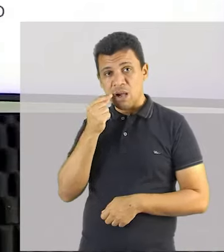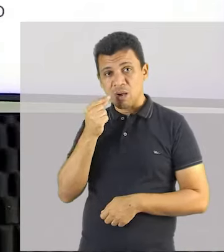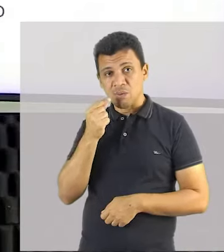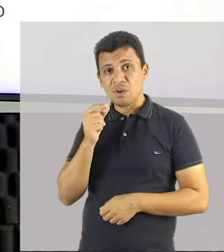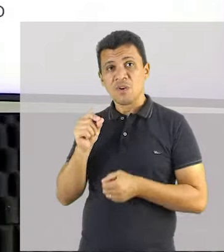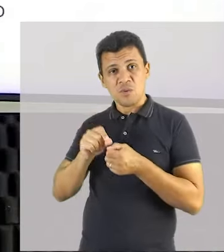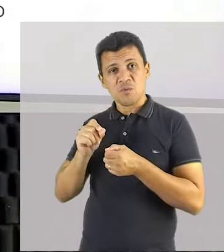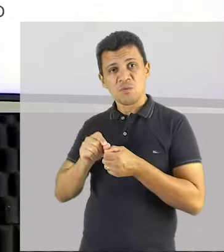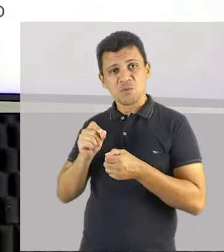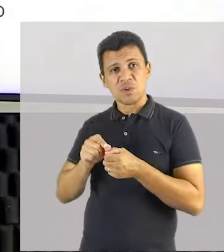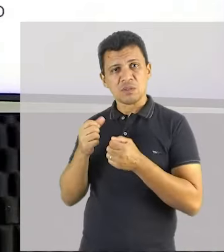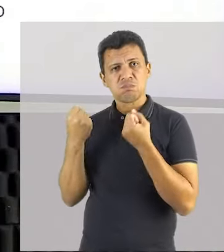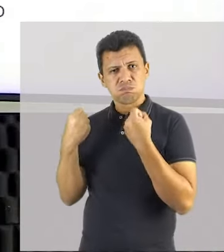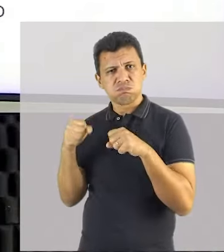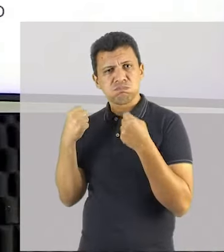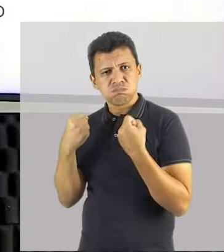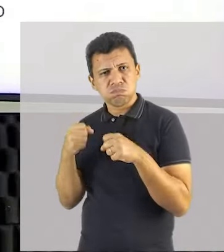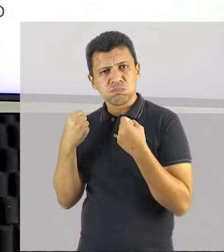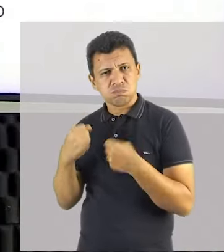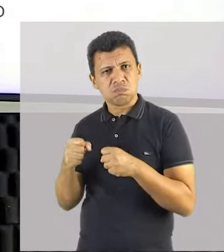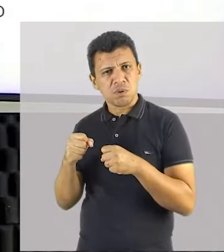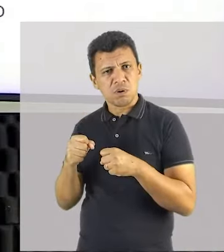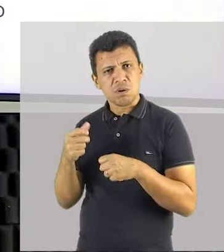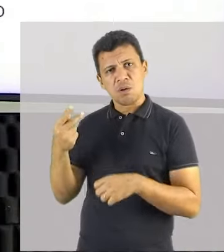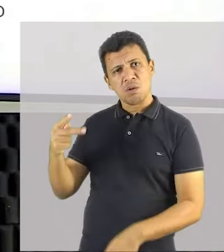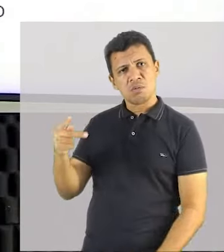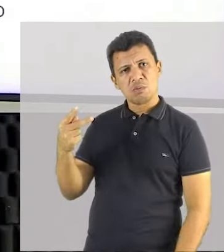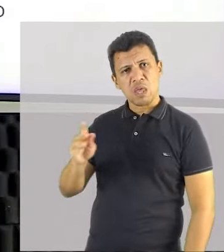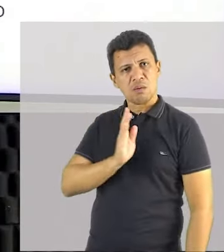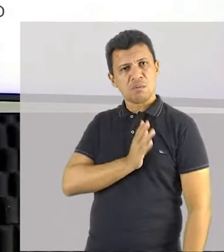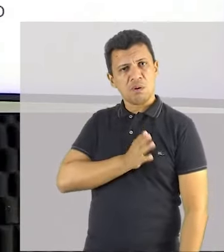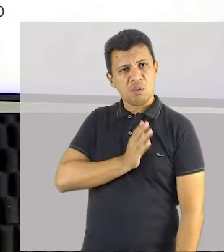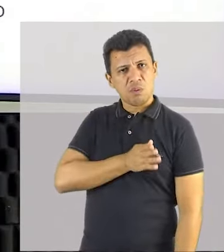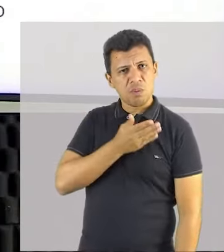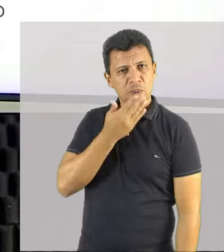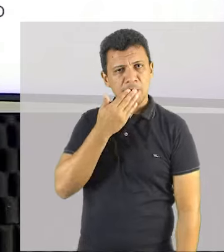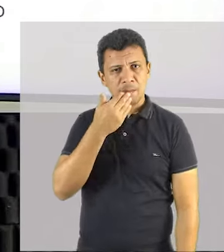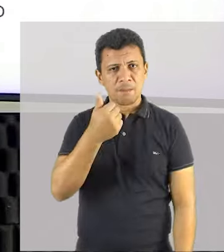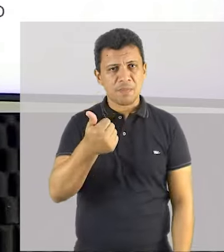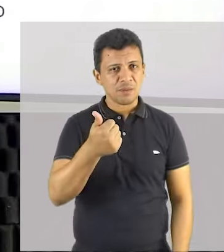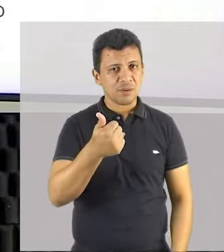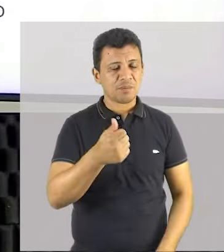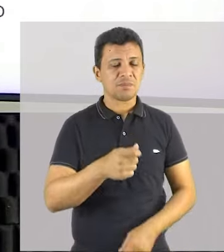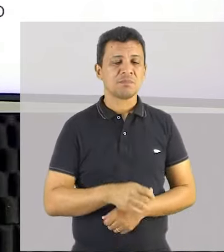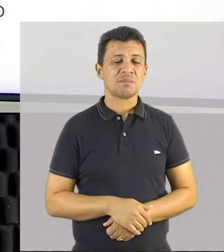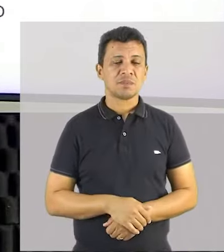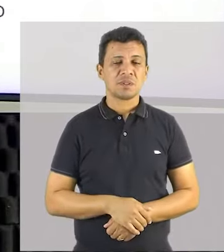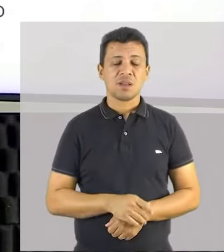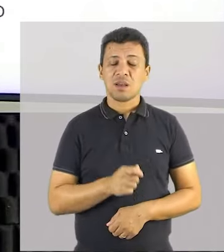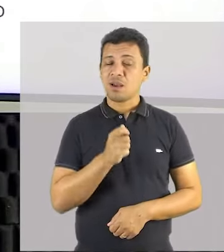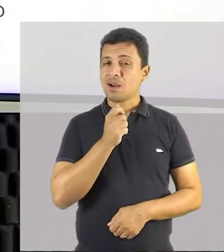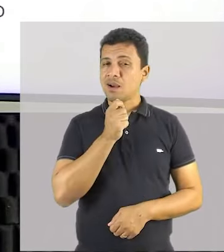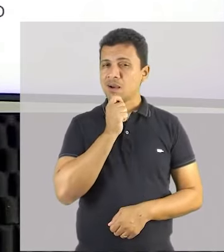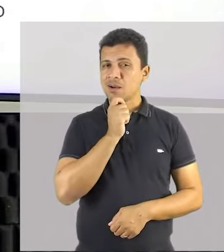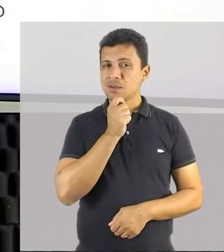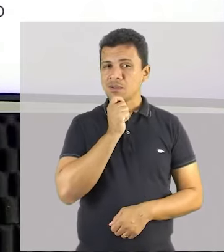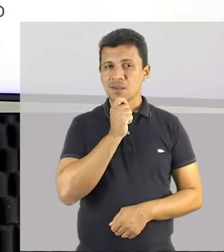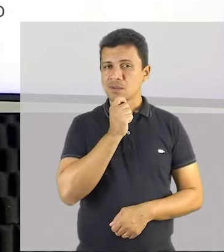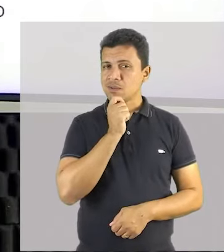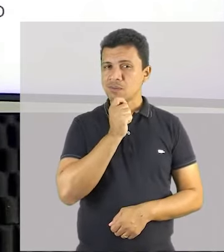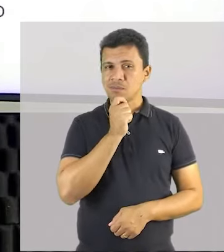exercício eles tiveram uma melhora na no condicionamento cardíaco deles aqui ainda não entrou nenhuma